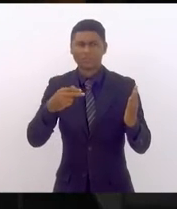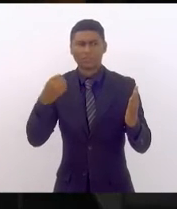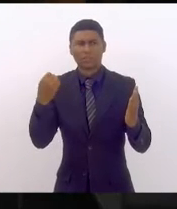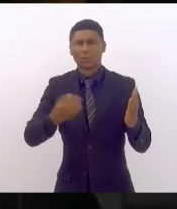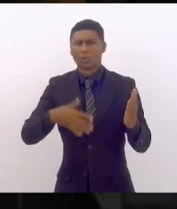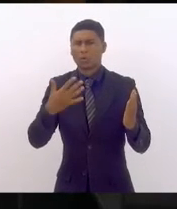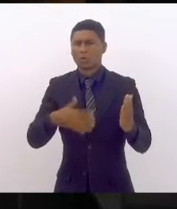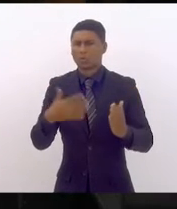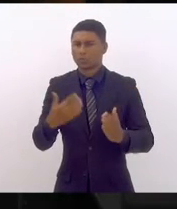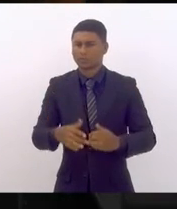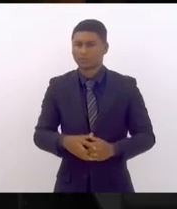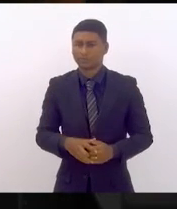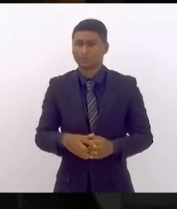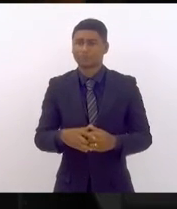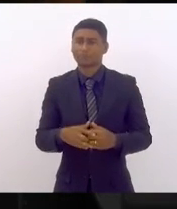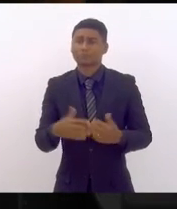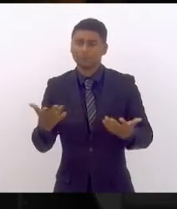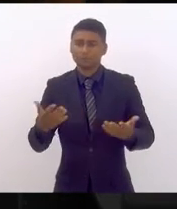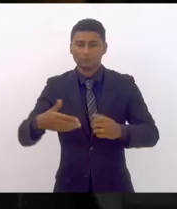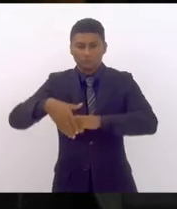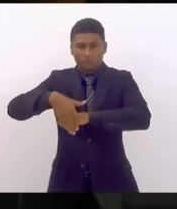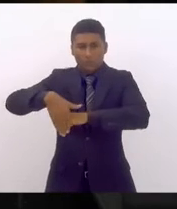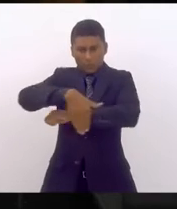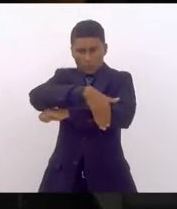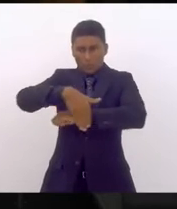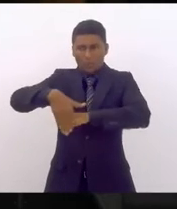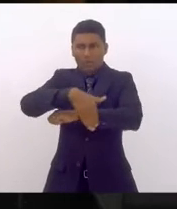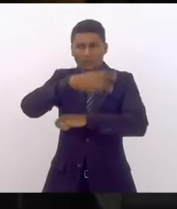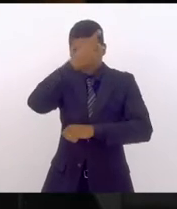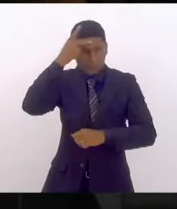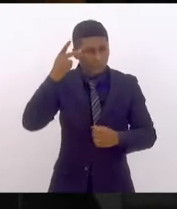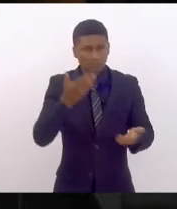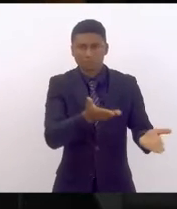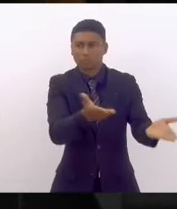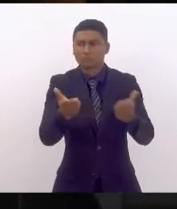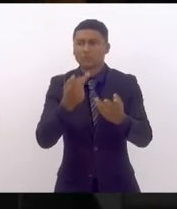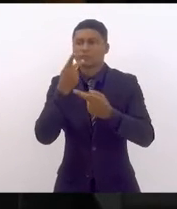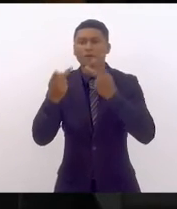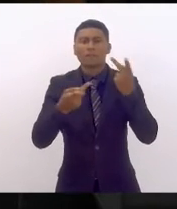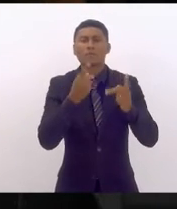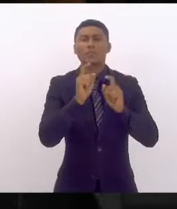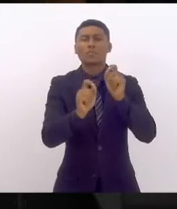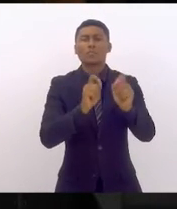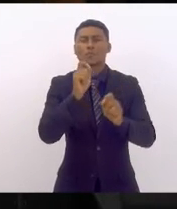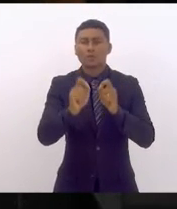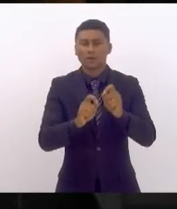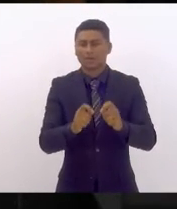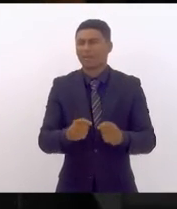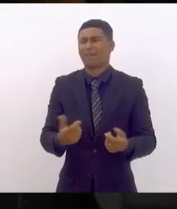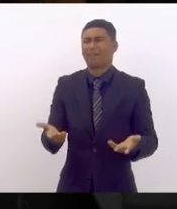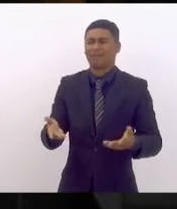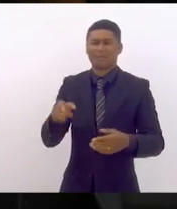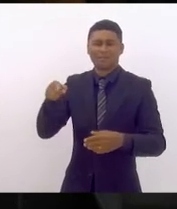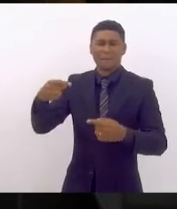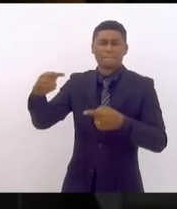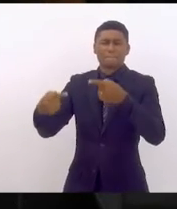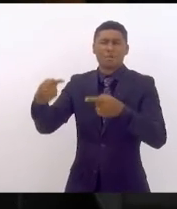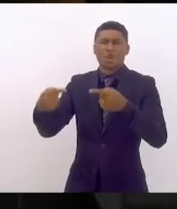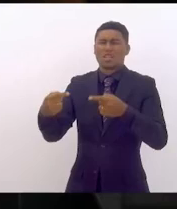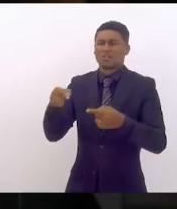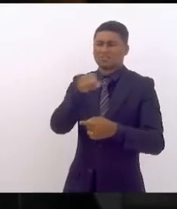a primeira coisa que a gente vai ouvir na rua senhora Presidente a político é tudo ladrão